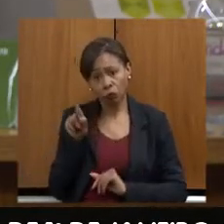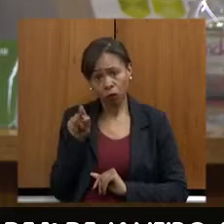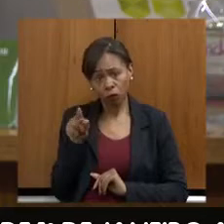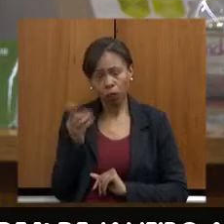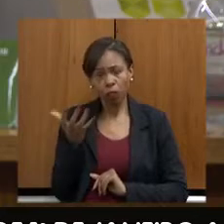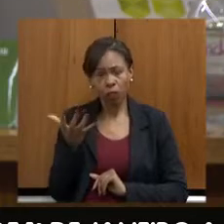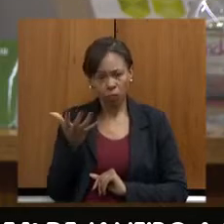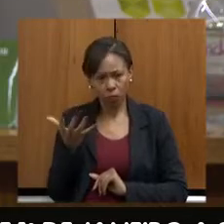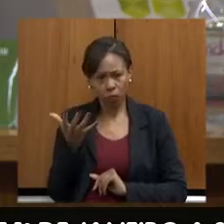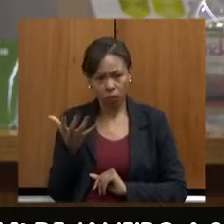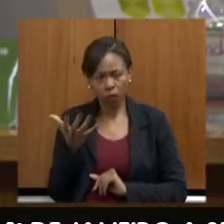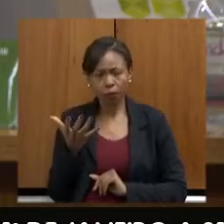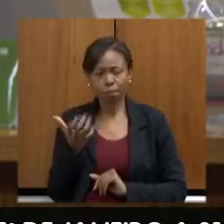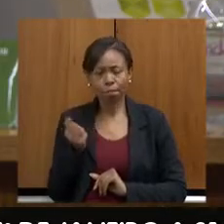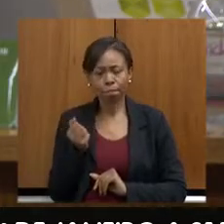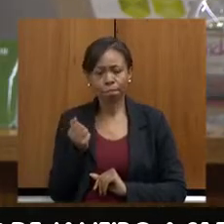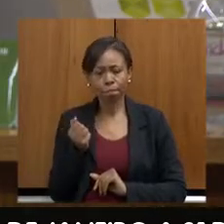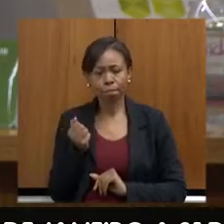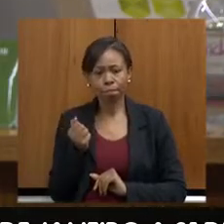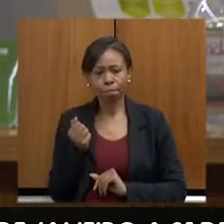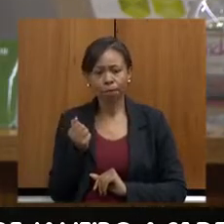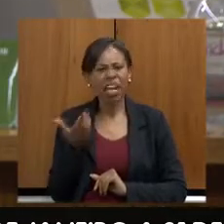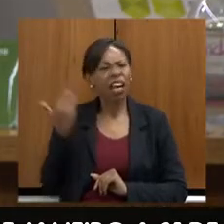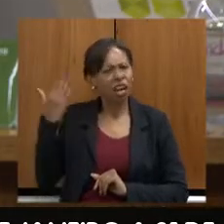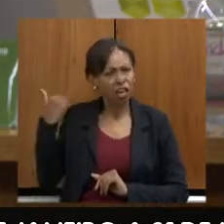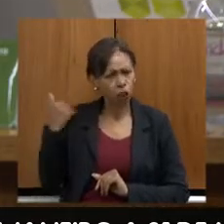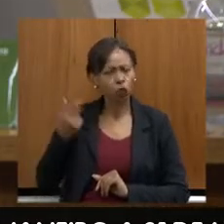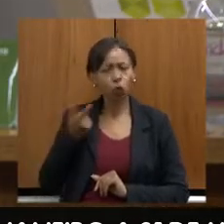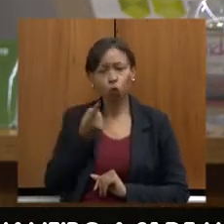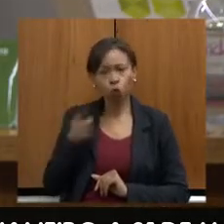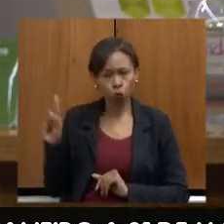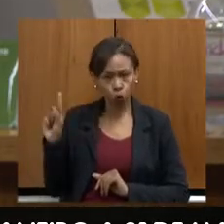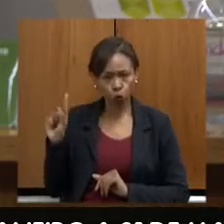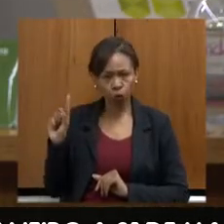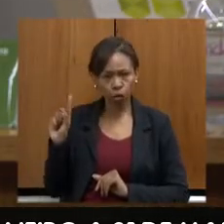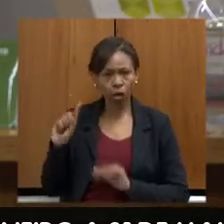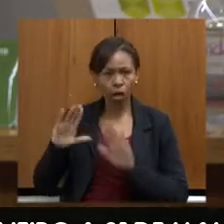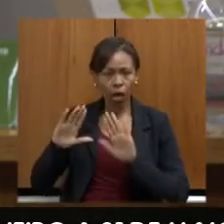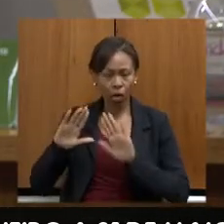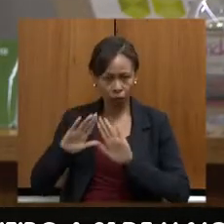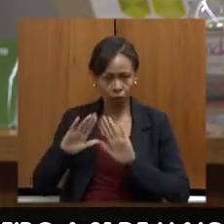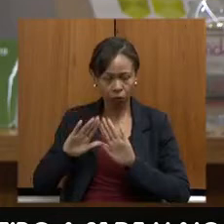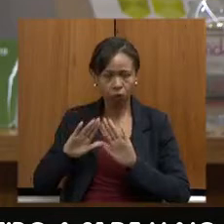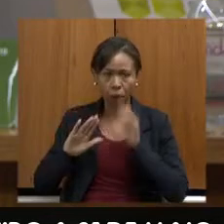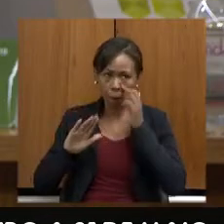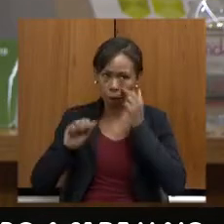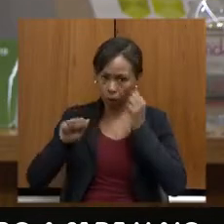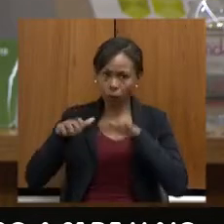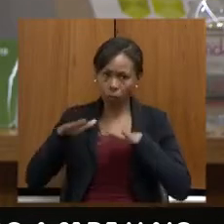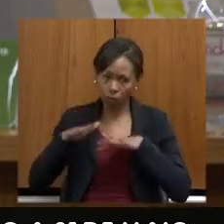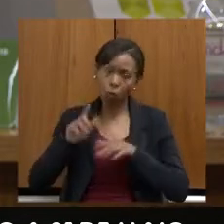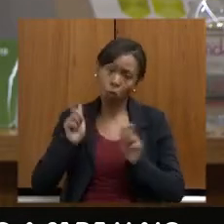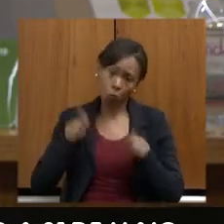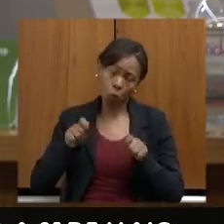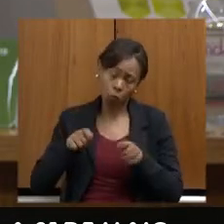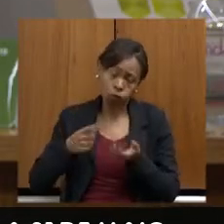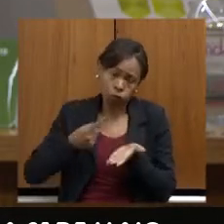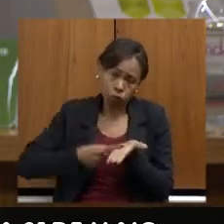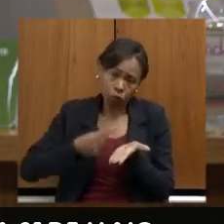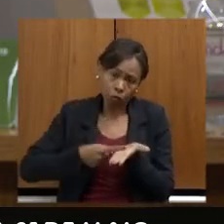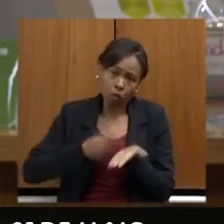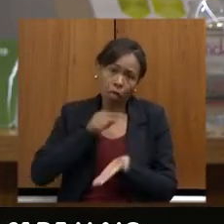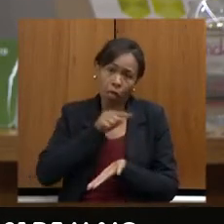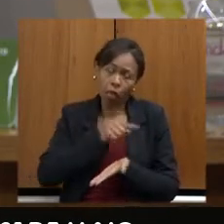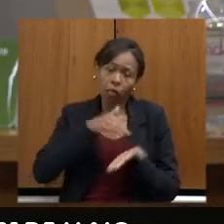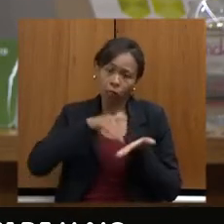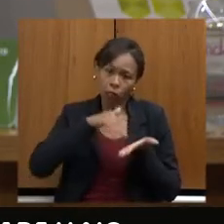eu a exemplo do precisamos a última Assembleia uma marcamos uma audiência de uma audiência no na